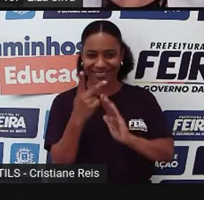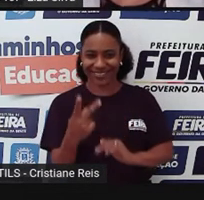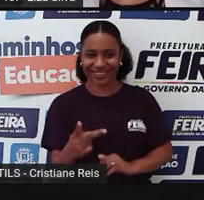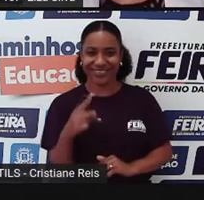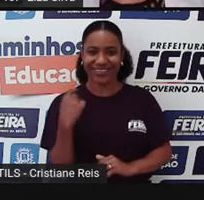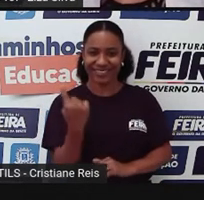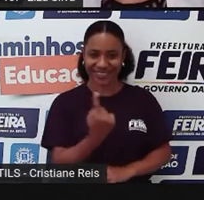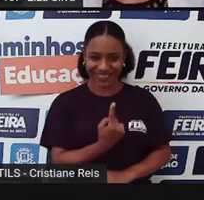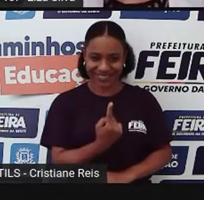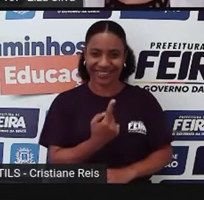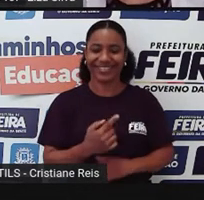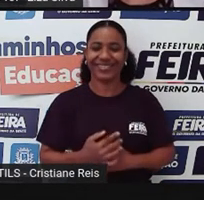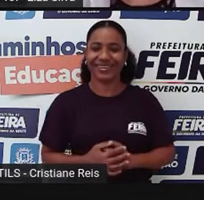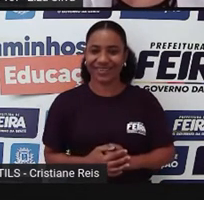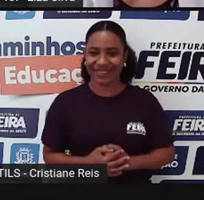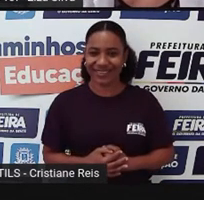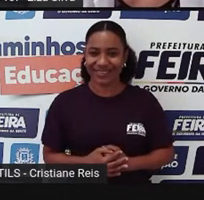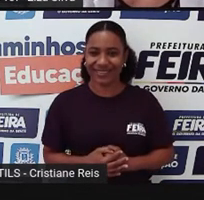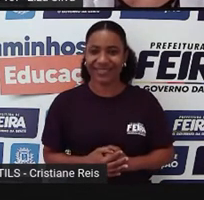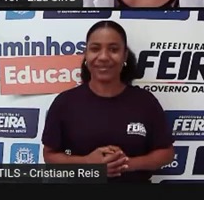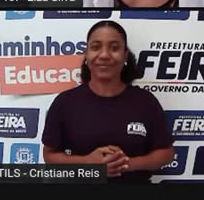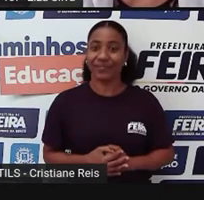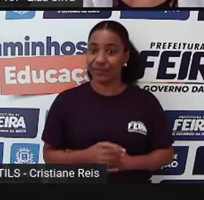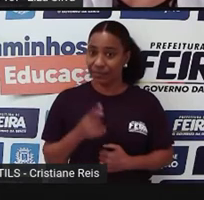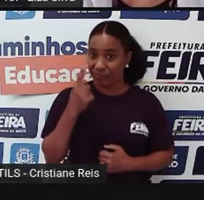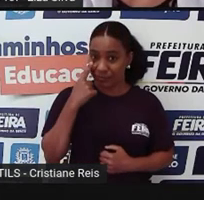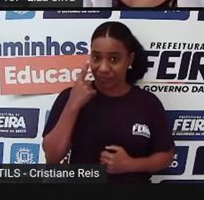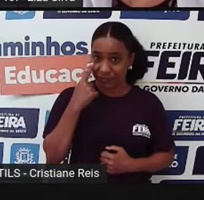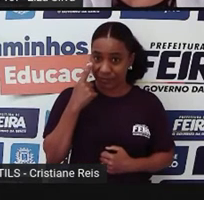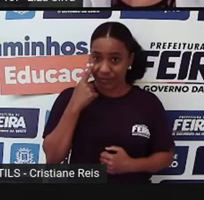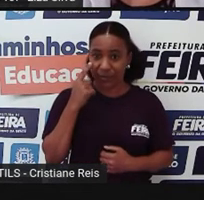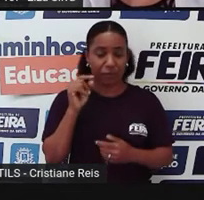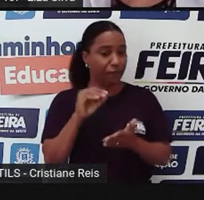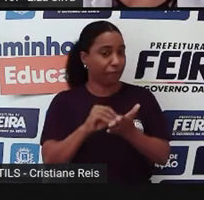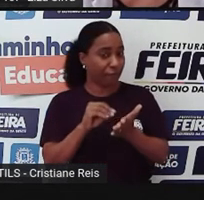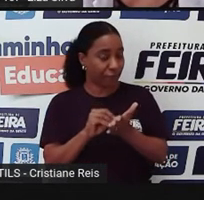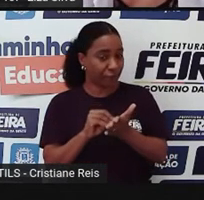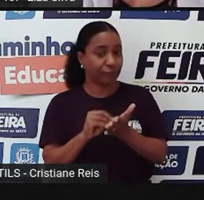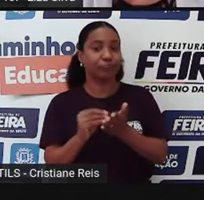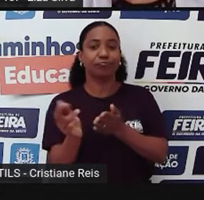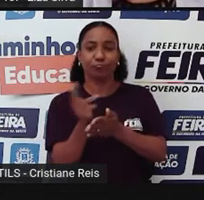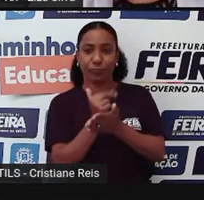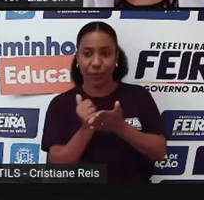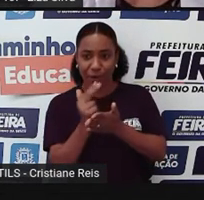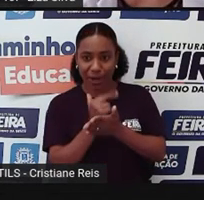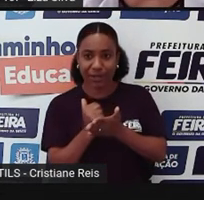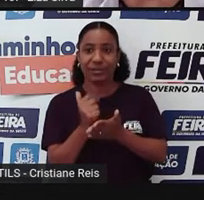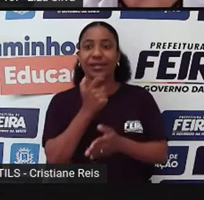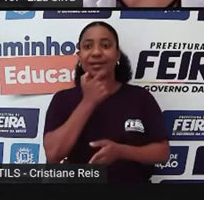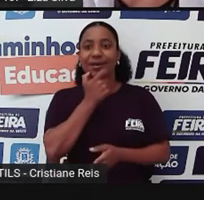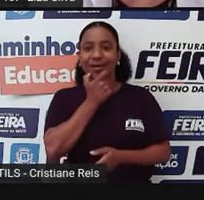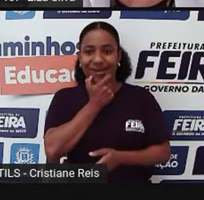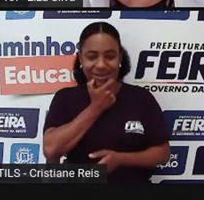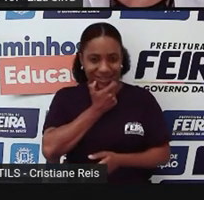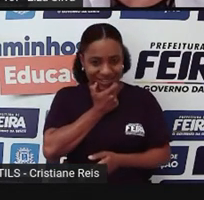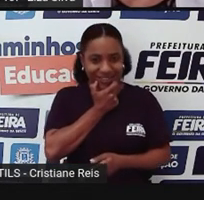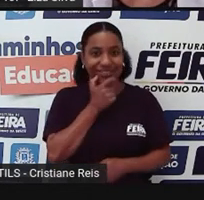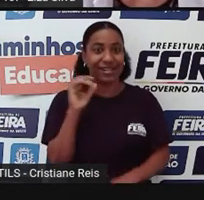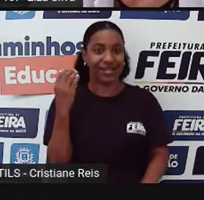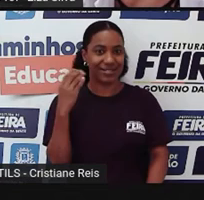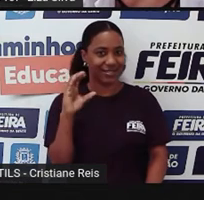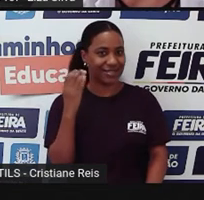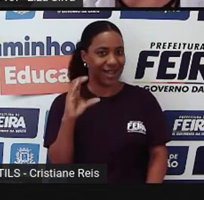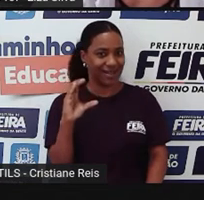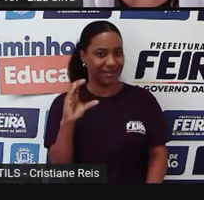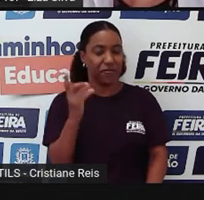seu nós temos que comprar ainda Orth ambos necessários conto com vocês para que vocês possam